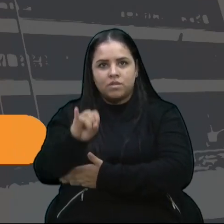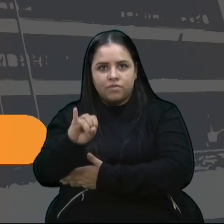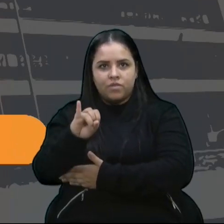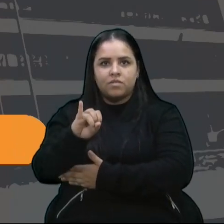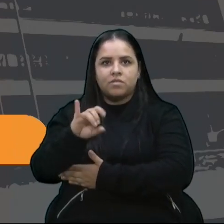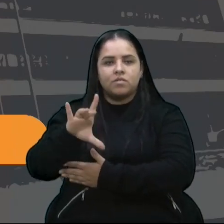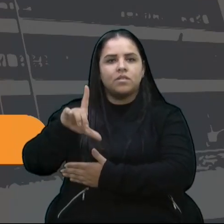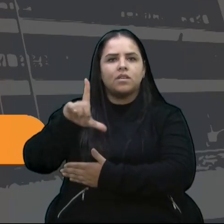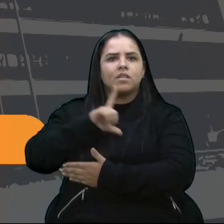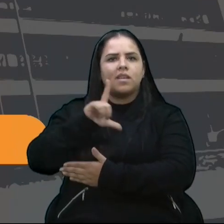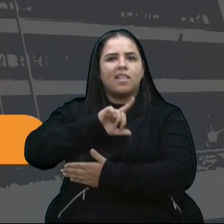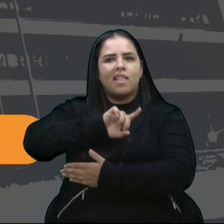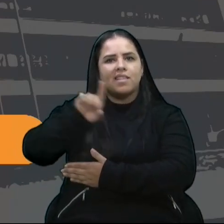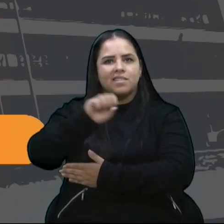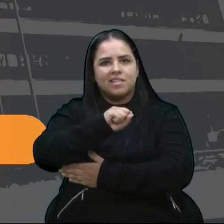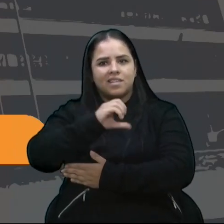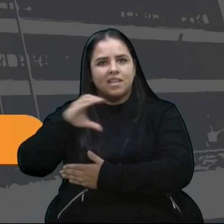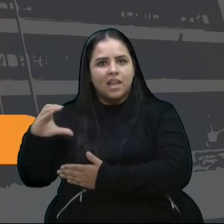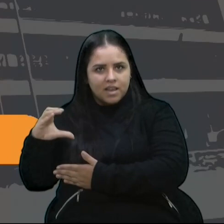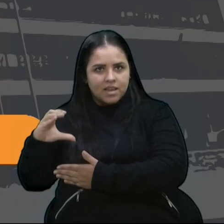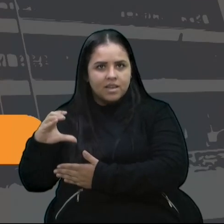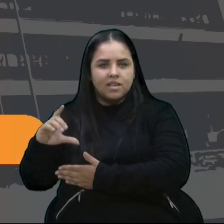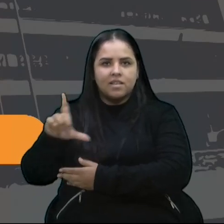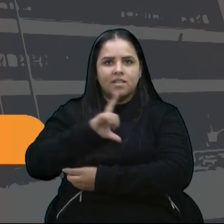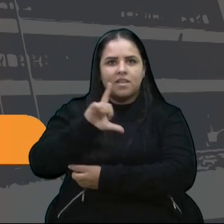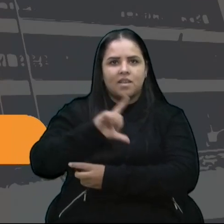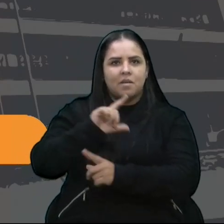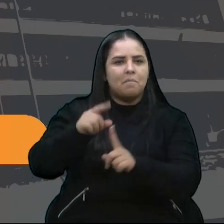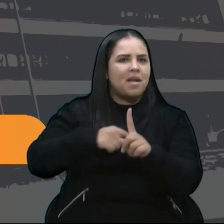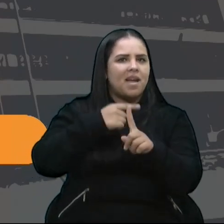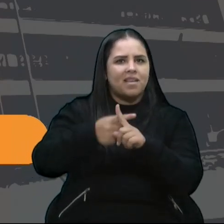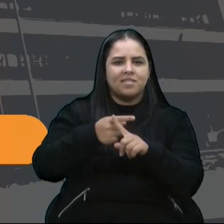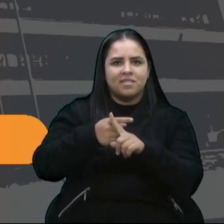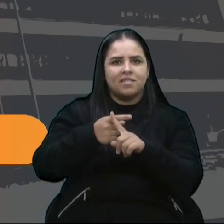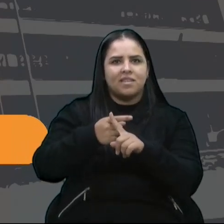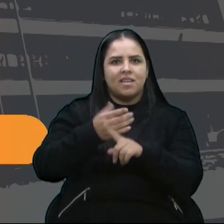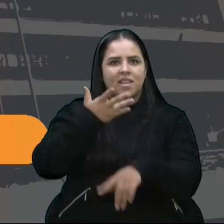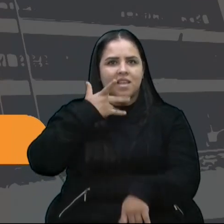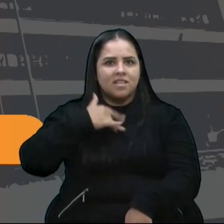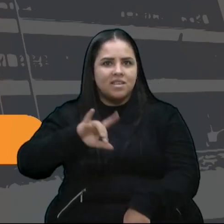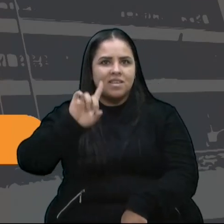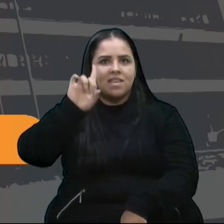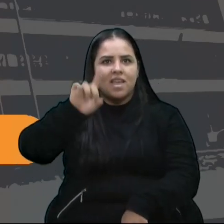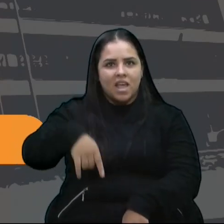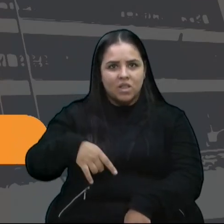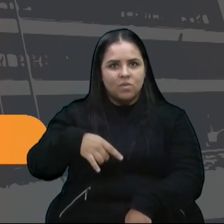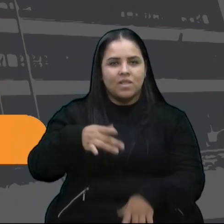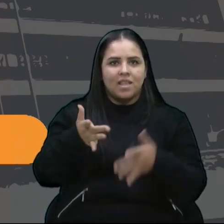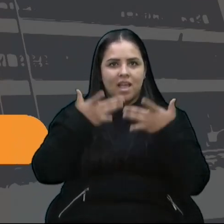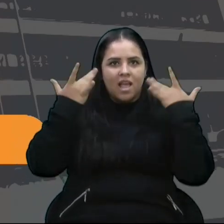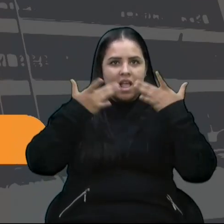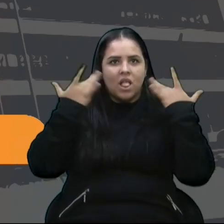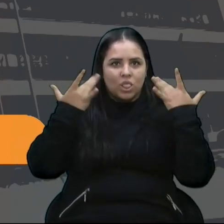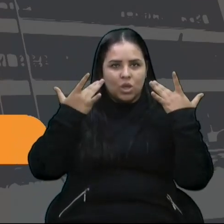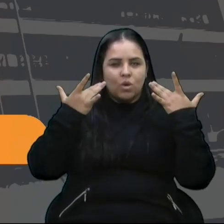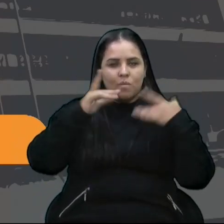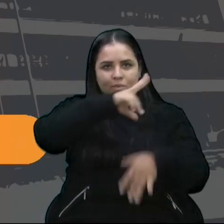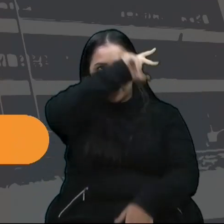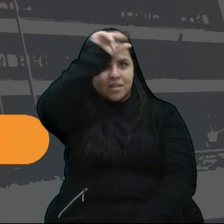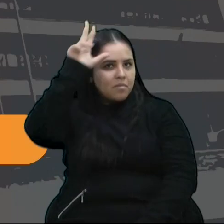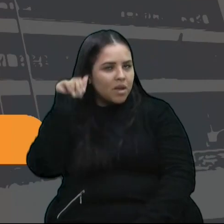mais umas 9 crianças na escola Maria Oleneva, que é do Teatro Municipal, então era um projeto muito